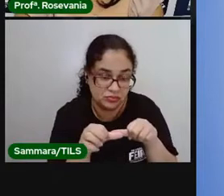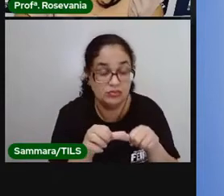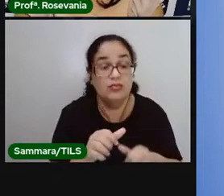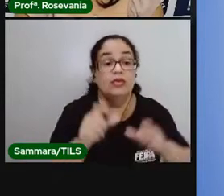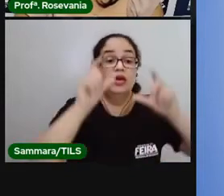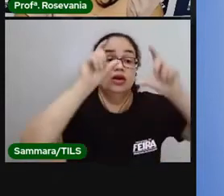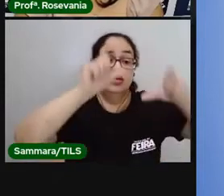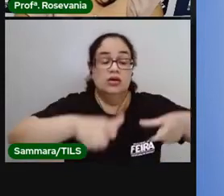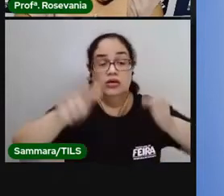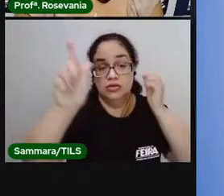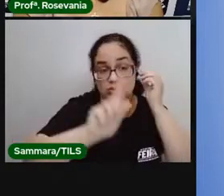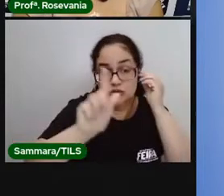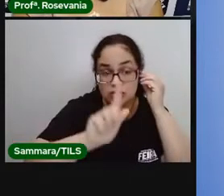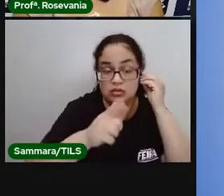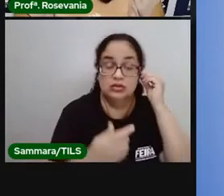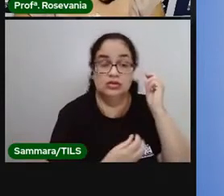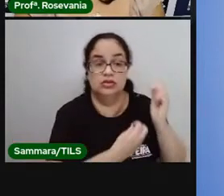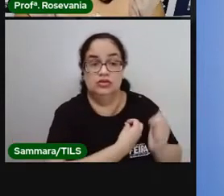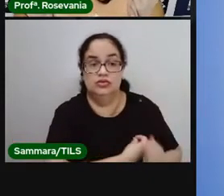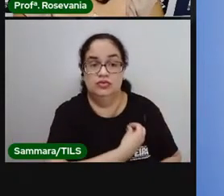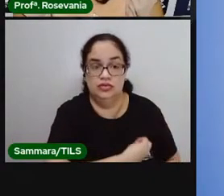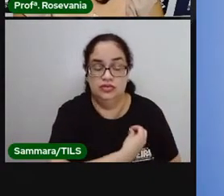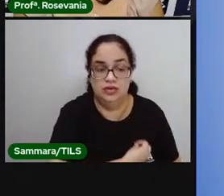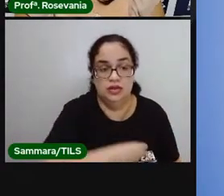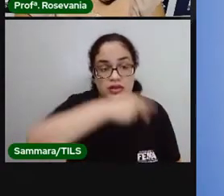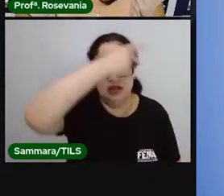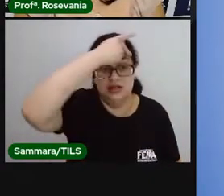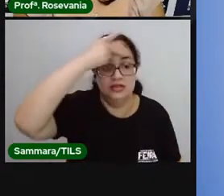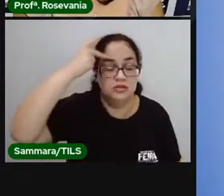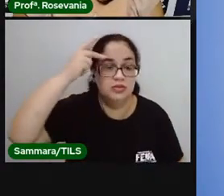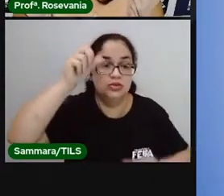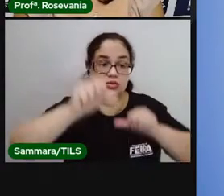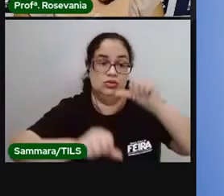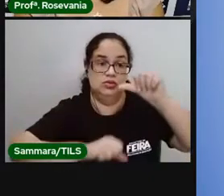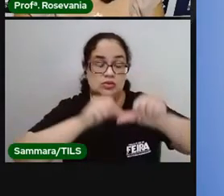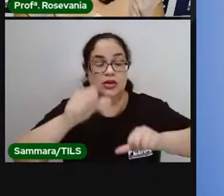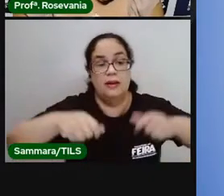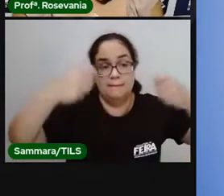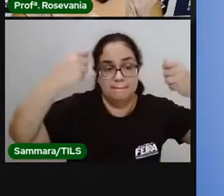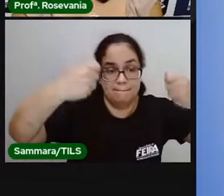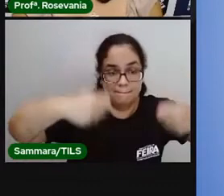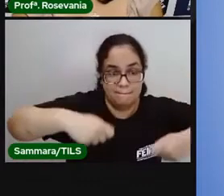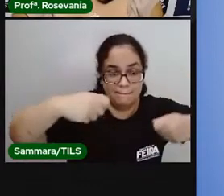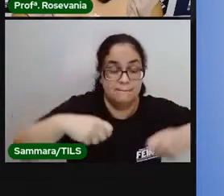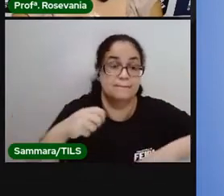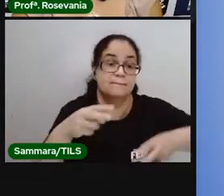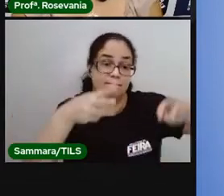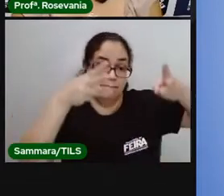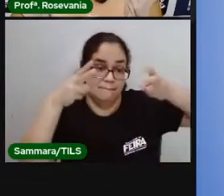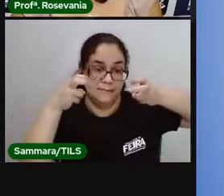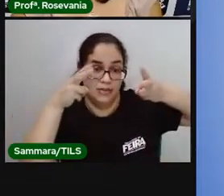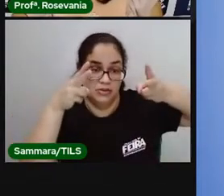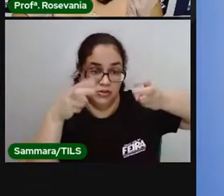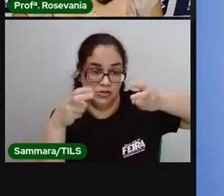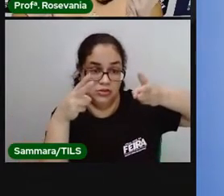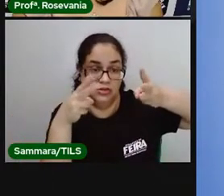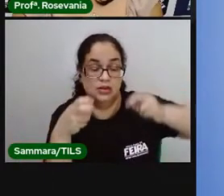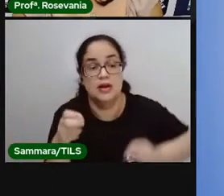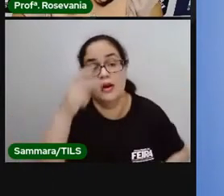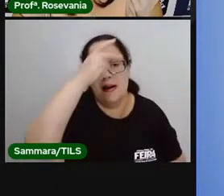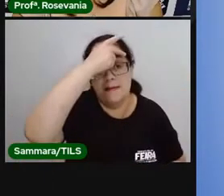de vivência do homem, né, que ele vai transformando de acordo com as necessidades, você vai percebendo que à medida que a gente